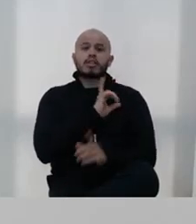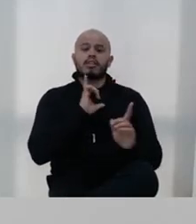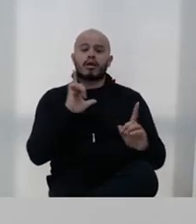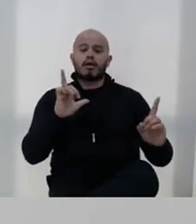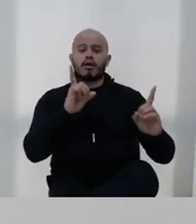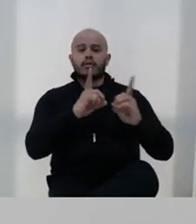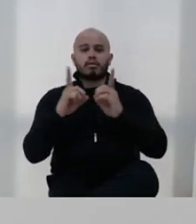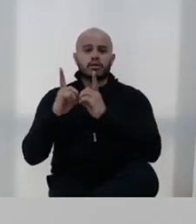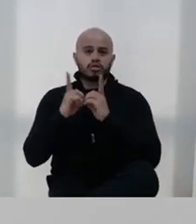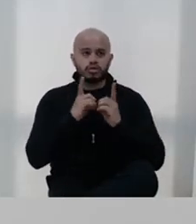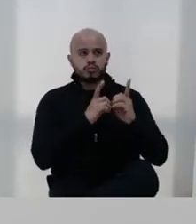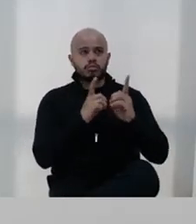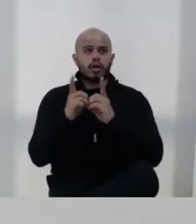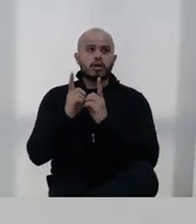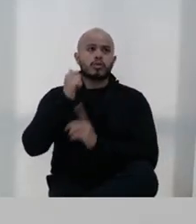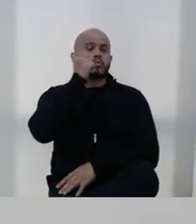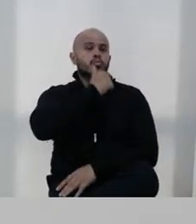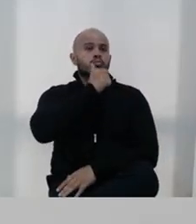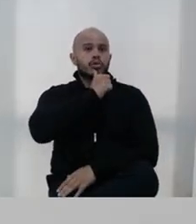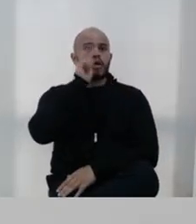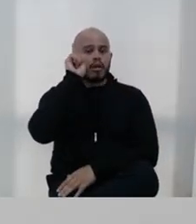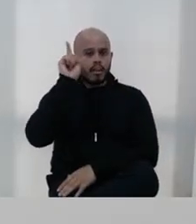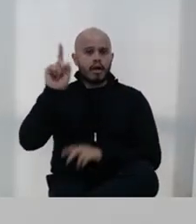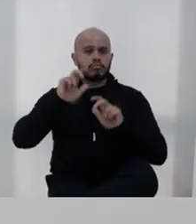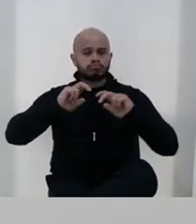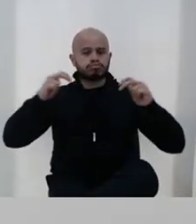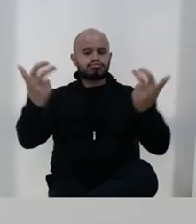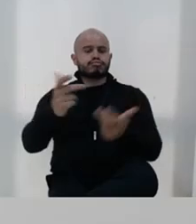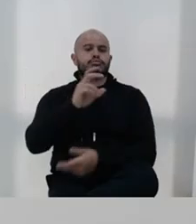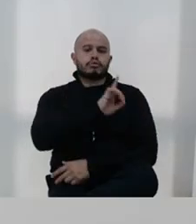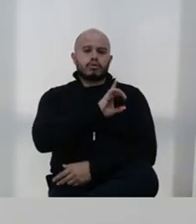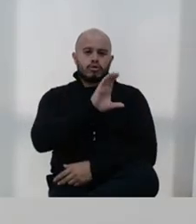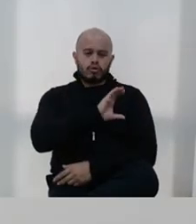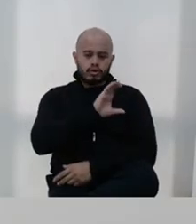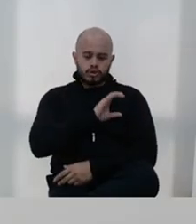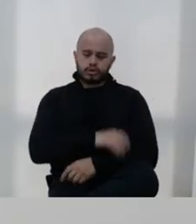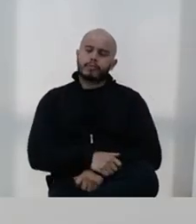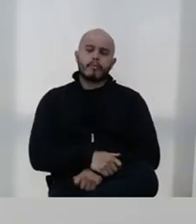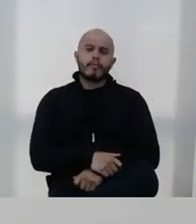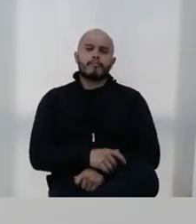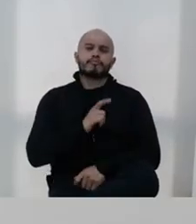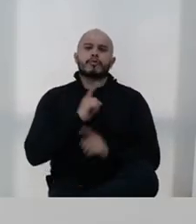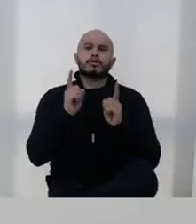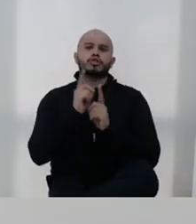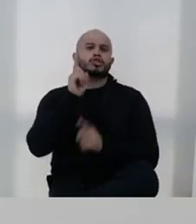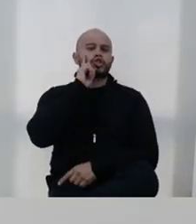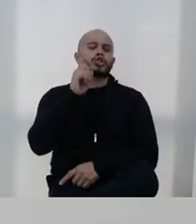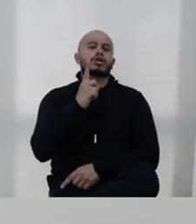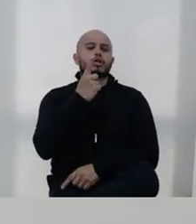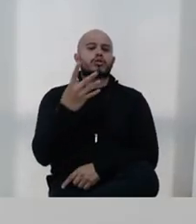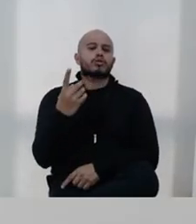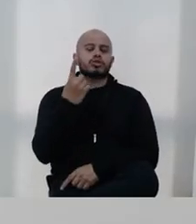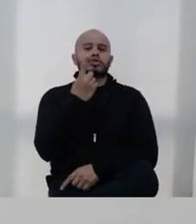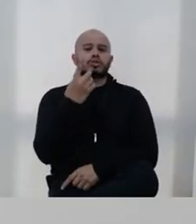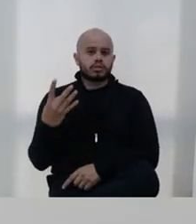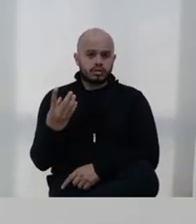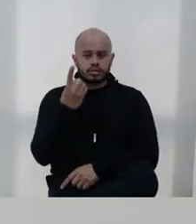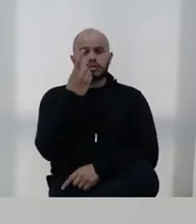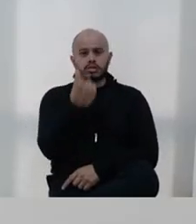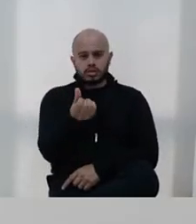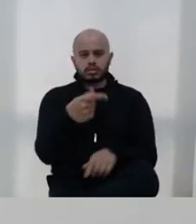mulheres no Esporte Clube Corinthians. Nós fizemos esse atendimento na semana passada, nos dias 14 e 16, e estamos realizando